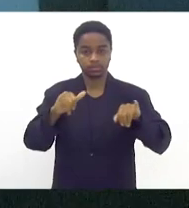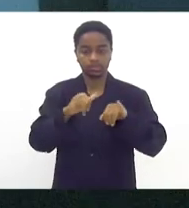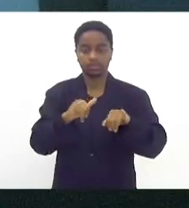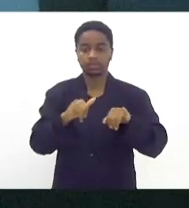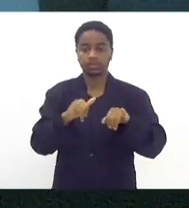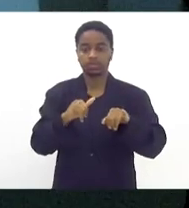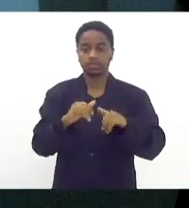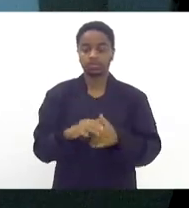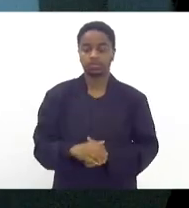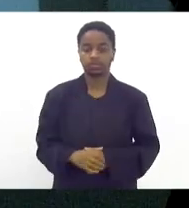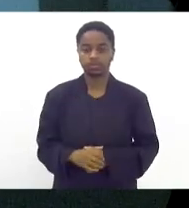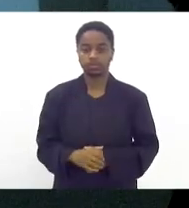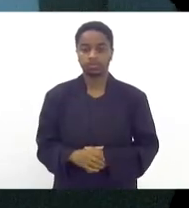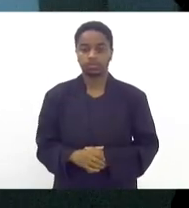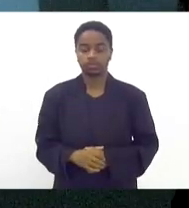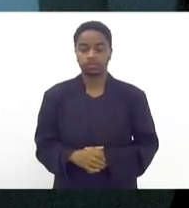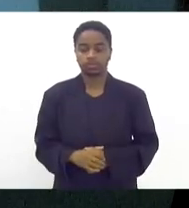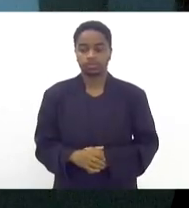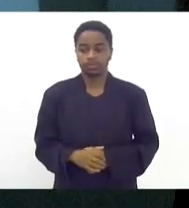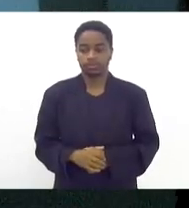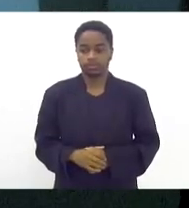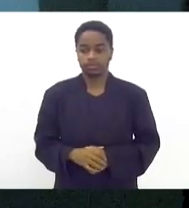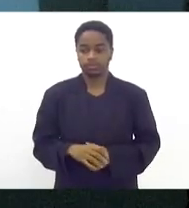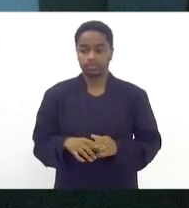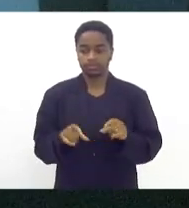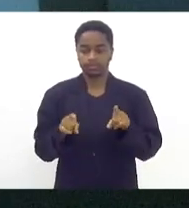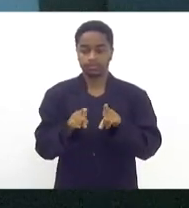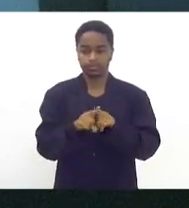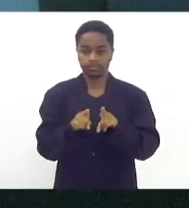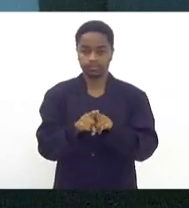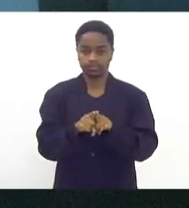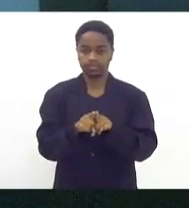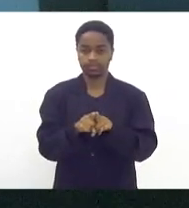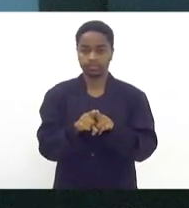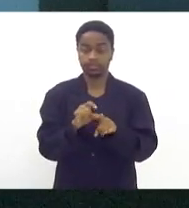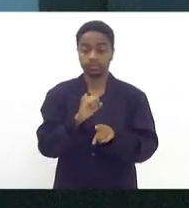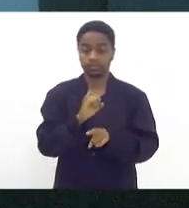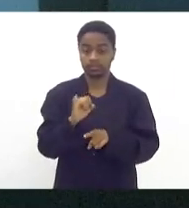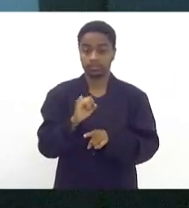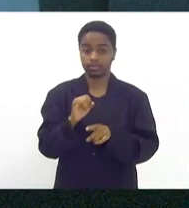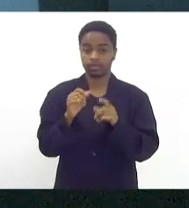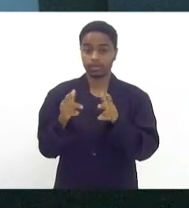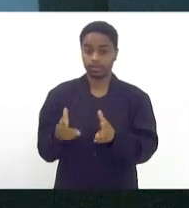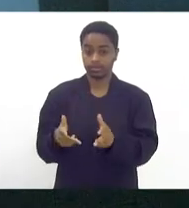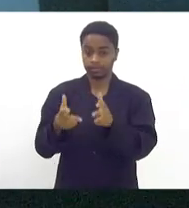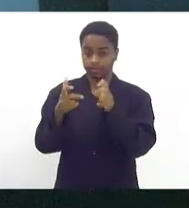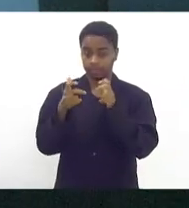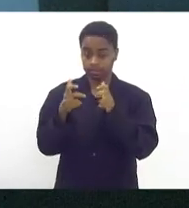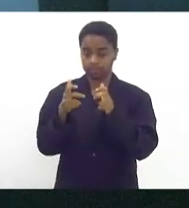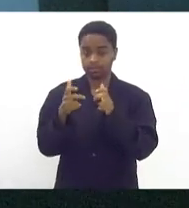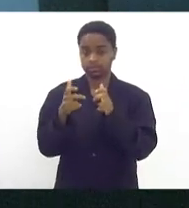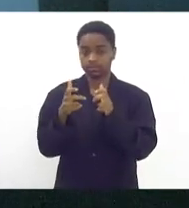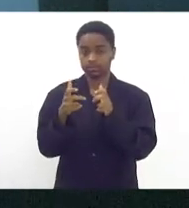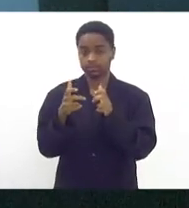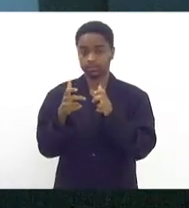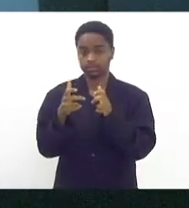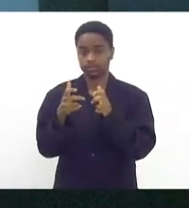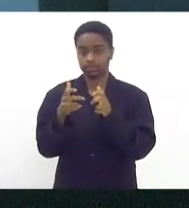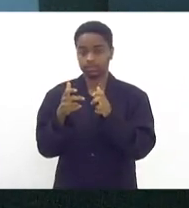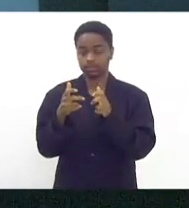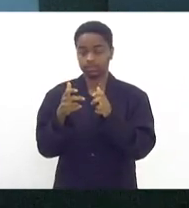assistenciais e aquelas em que foram consideradas procedentes ou que